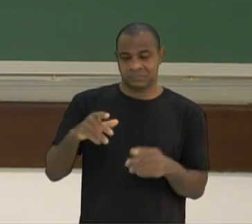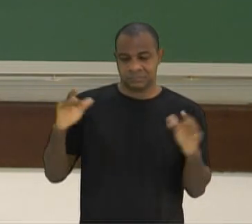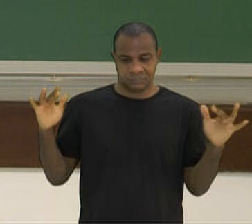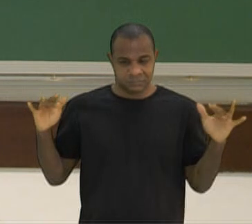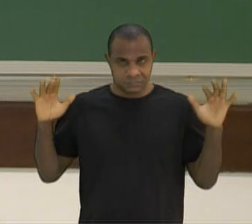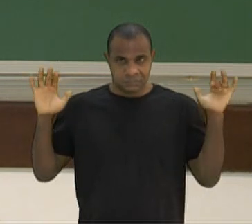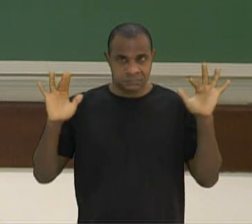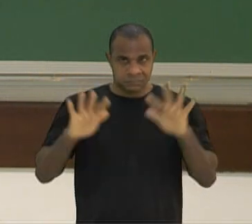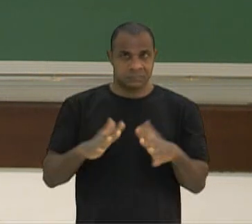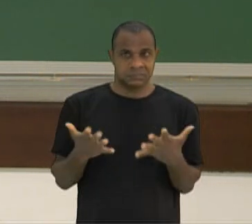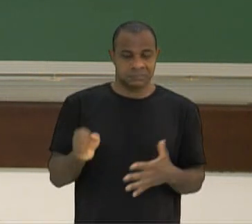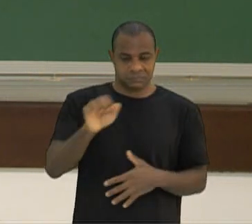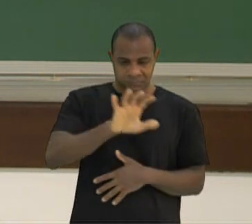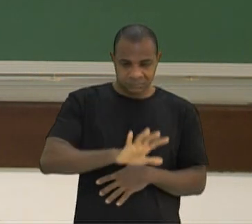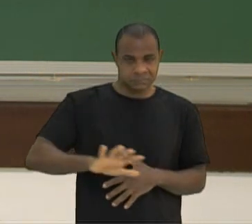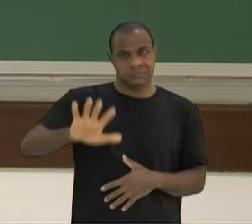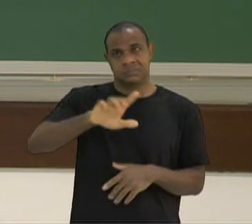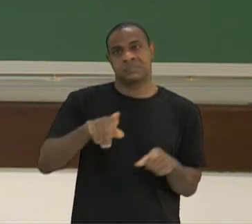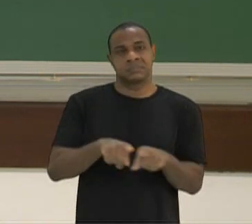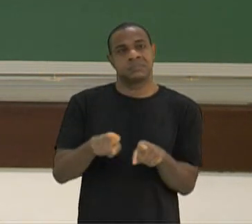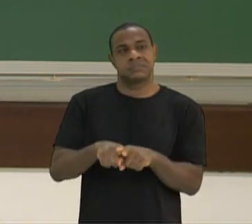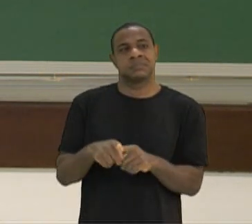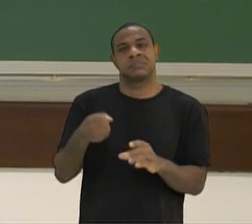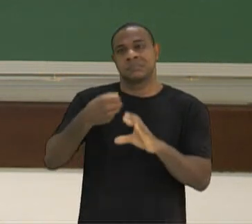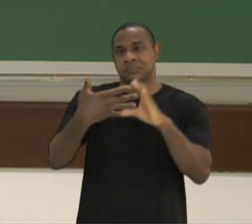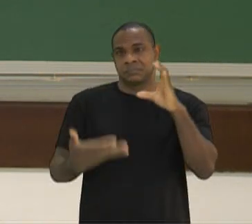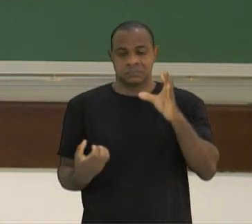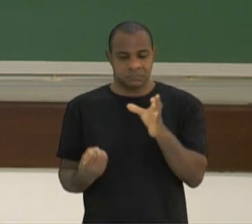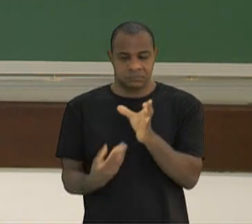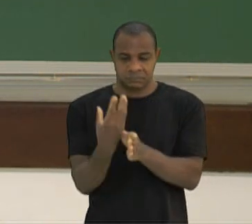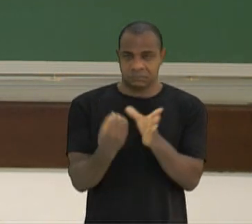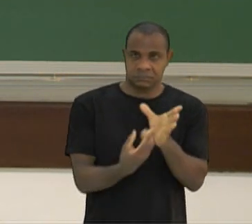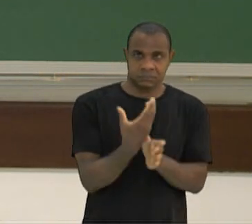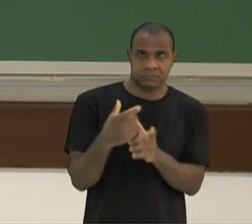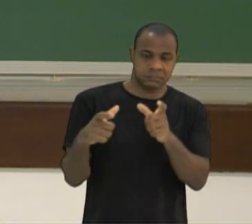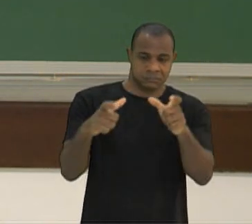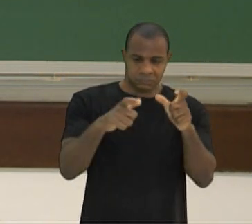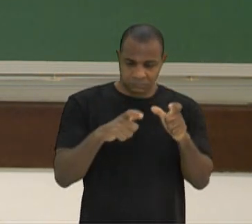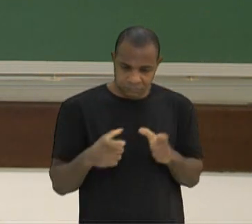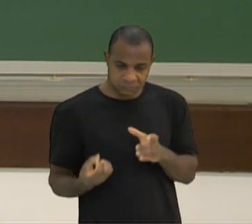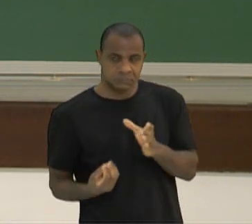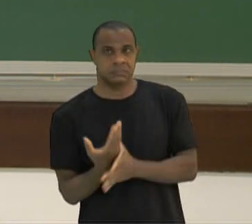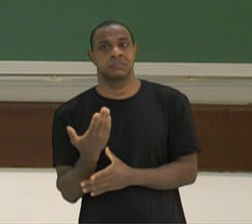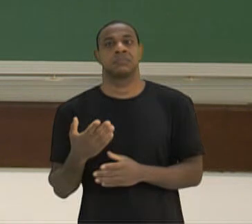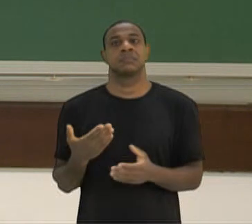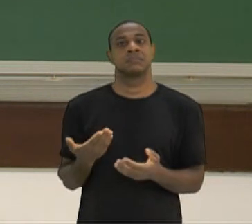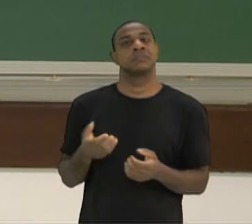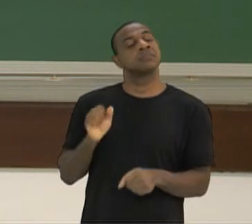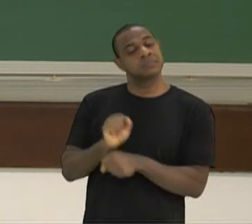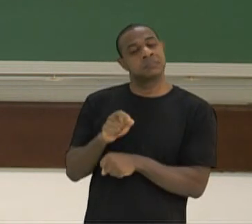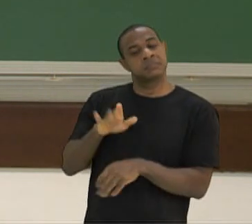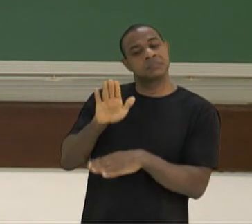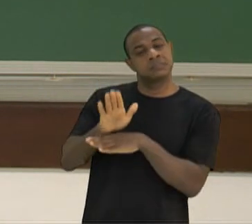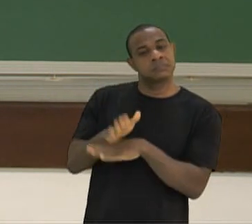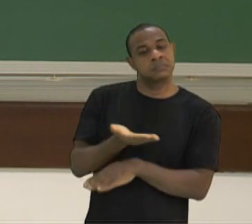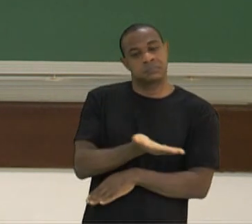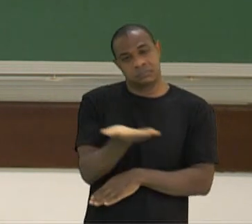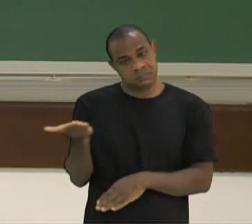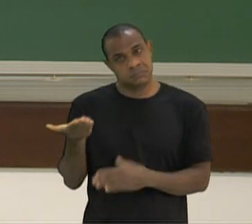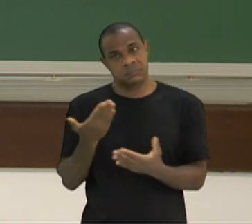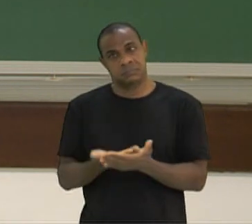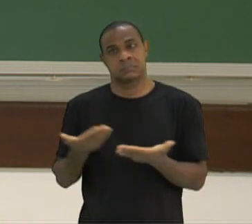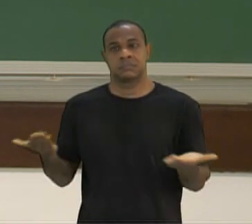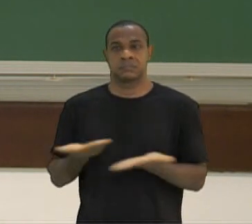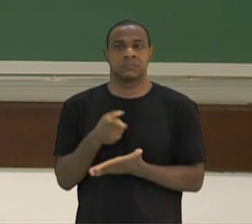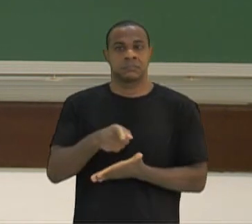rede urbana, característica de formação das regiões metropolitanas. Espero ter contribuído com isso na aula de hoje,